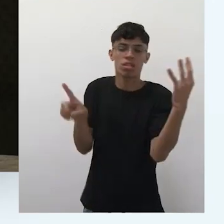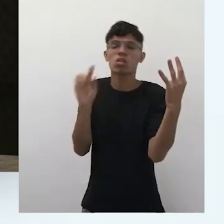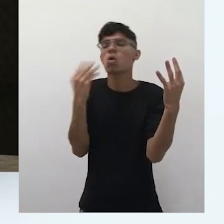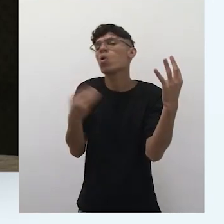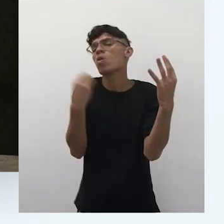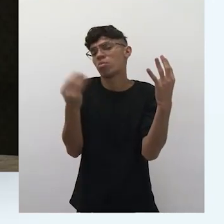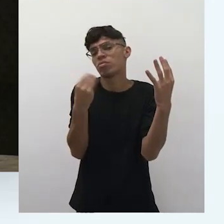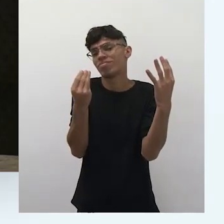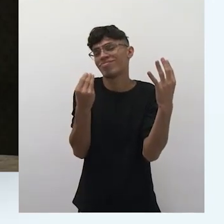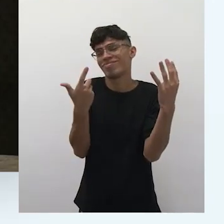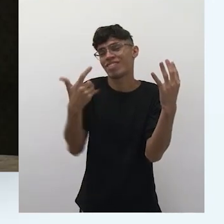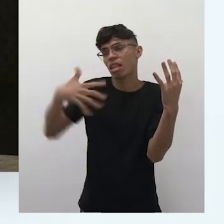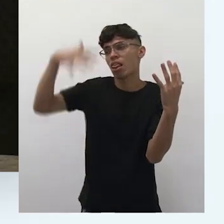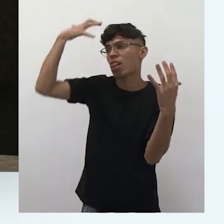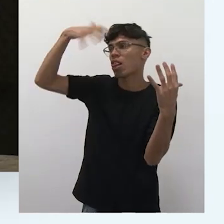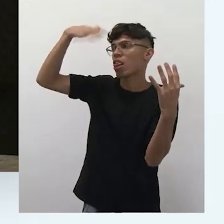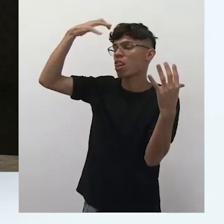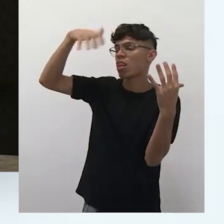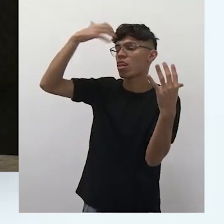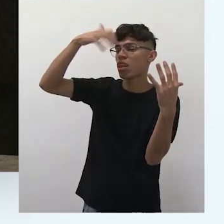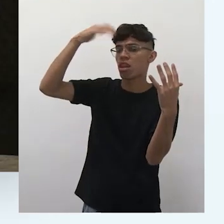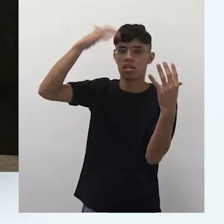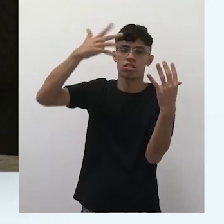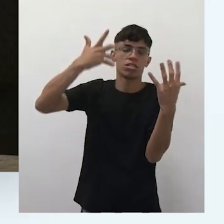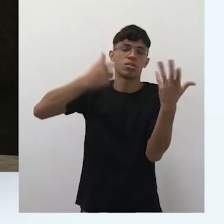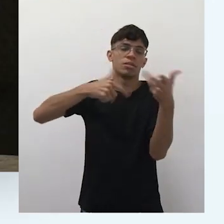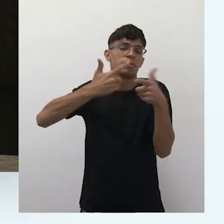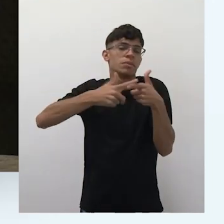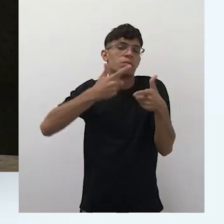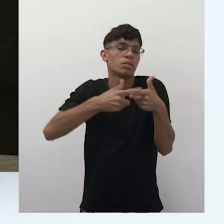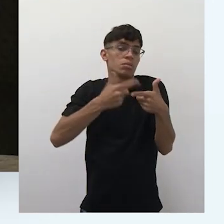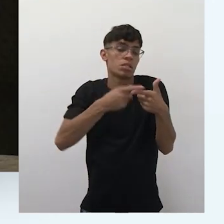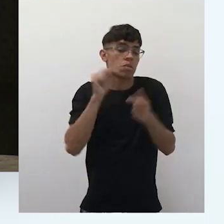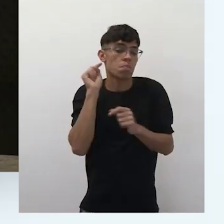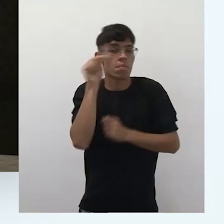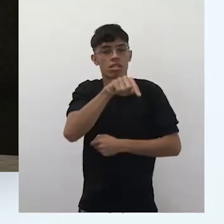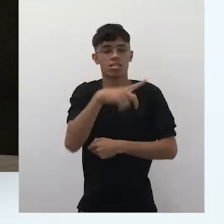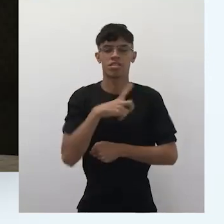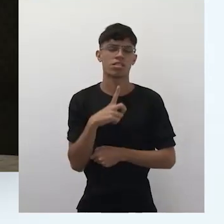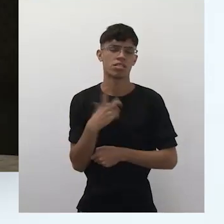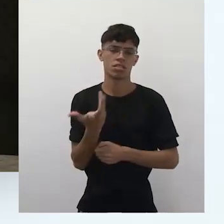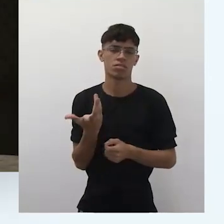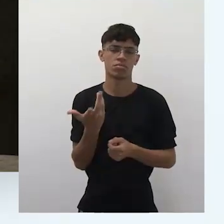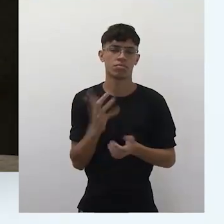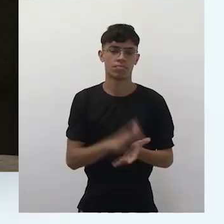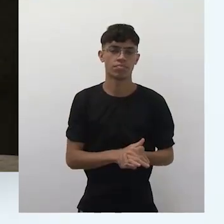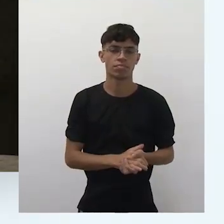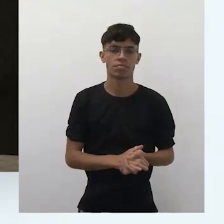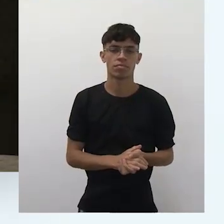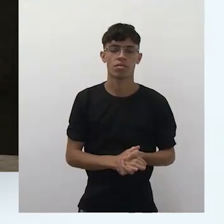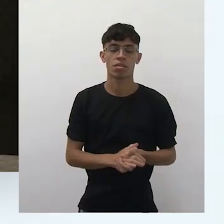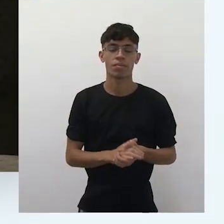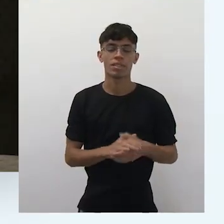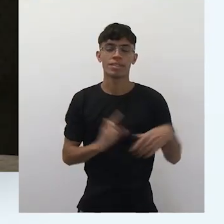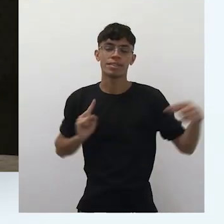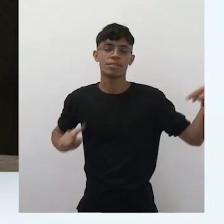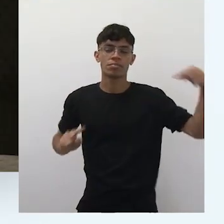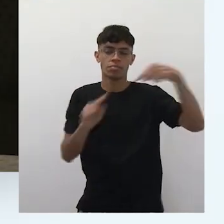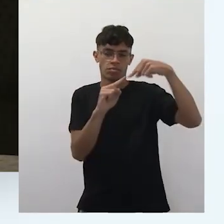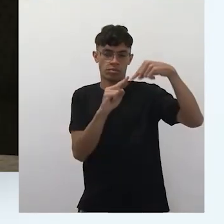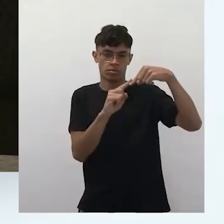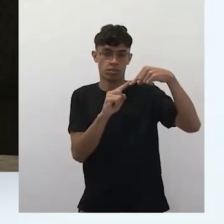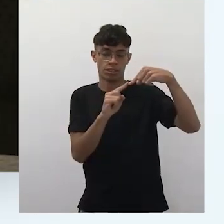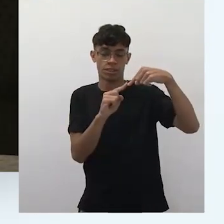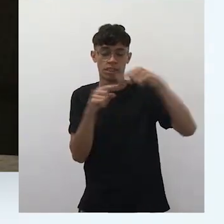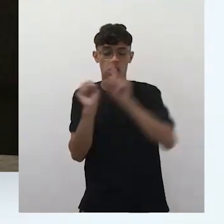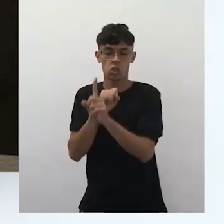que a gente vai refletir sobre a problemática ambiental? Porque ela está intrinsecamente ligada à relação